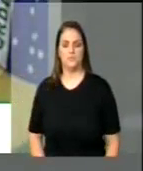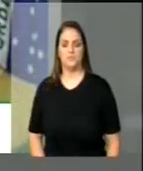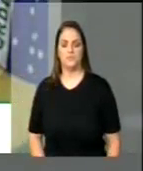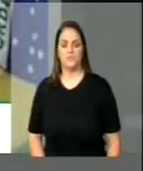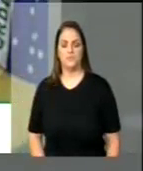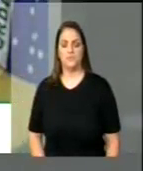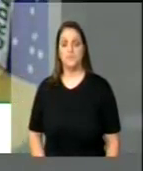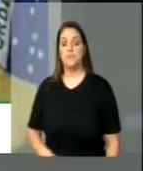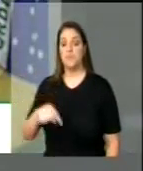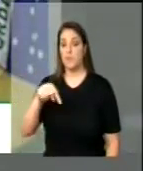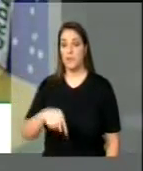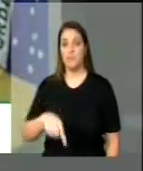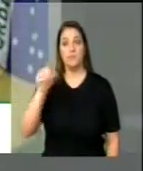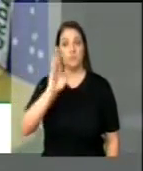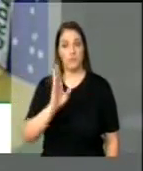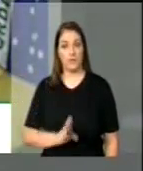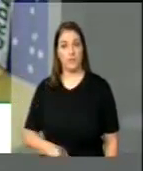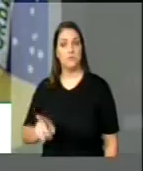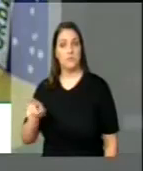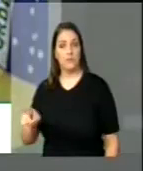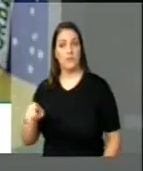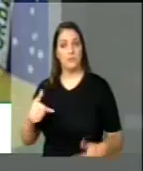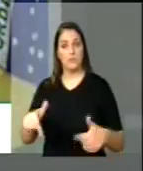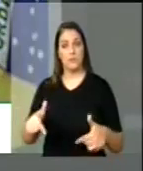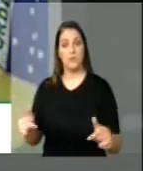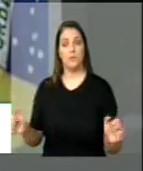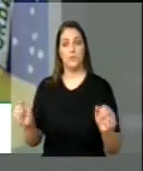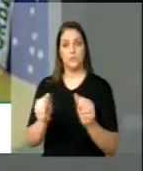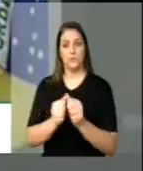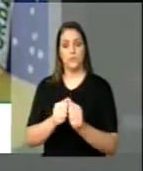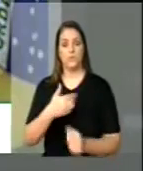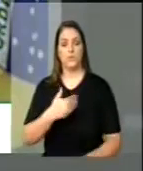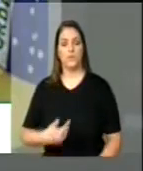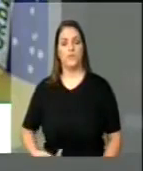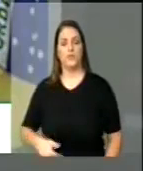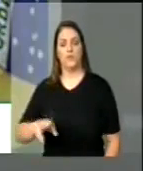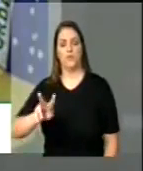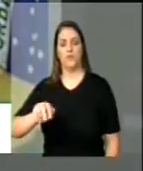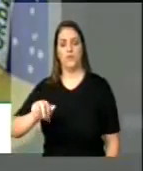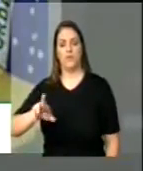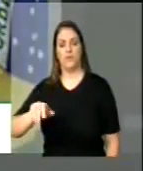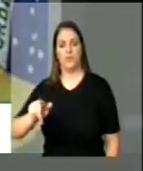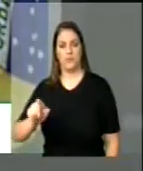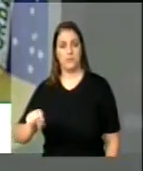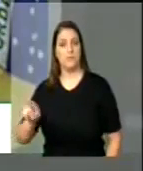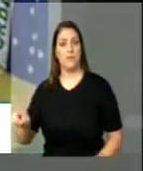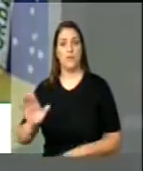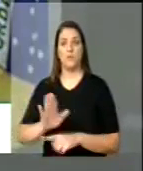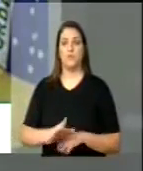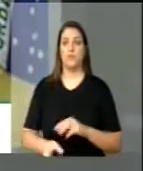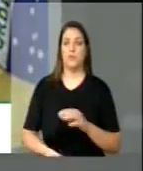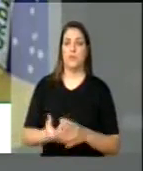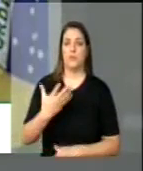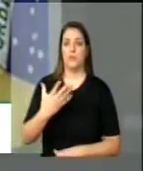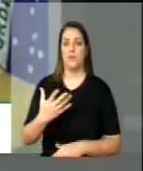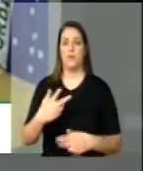Aqui no Brasil, trabalhou inicialmente no segundo governo Vargas e ajudou a criar a Petrobras